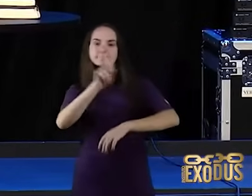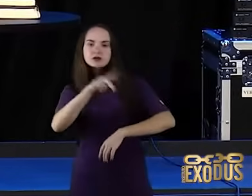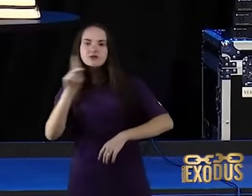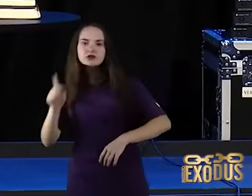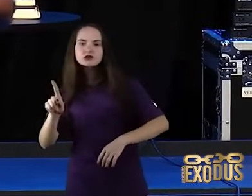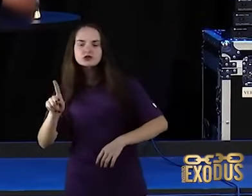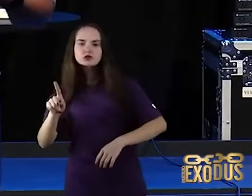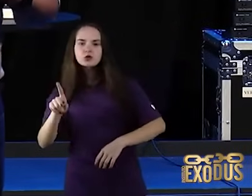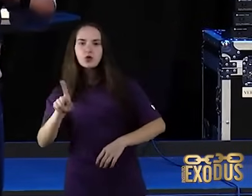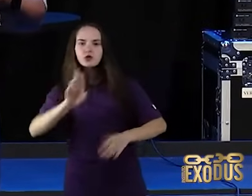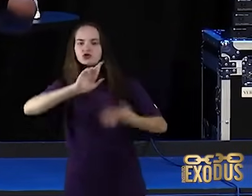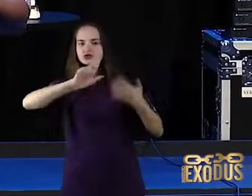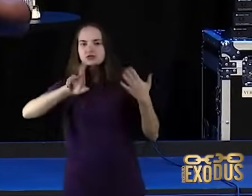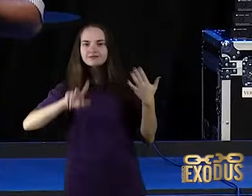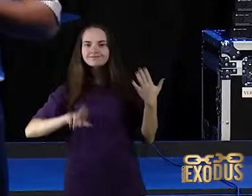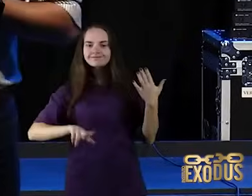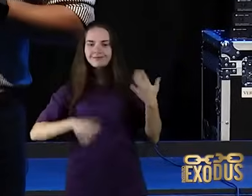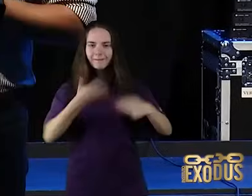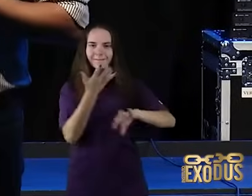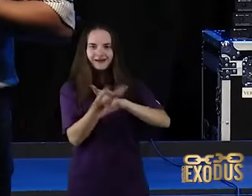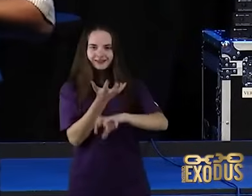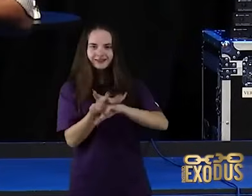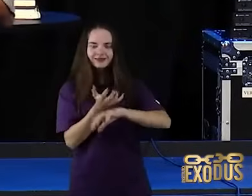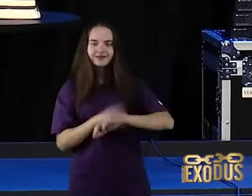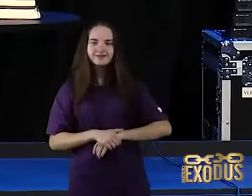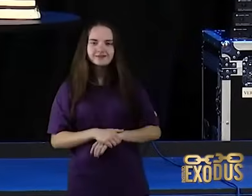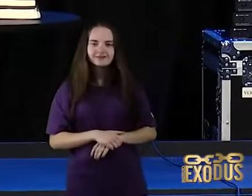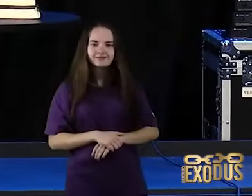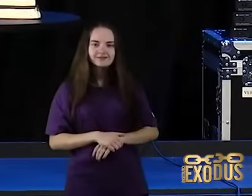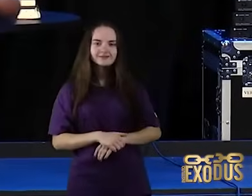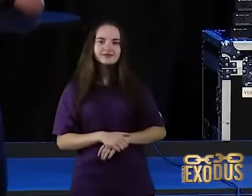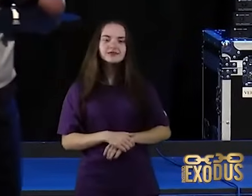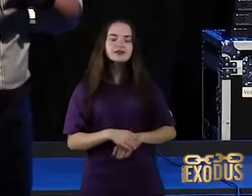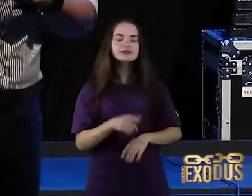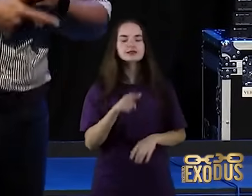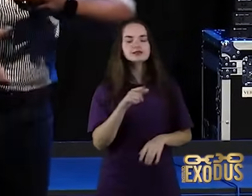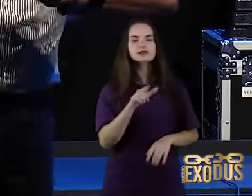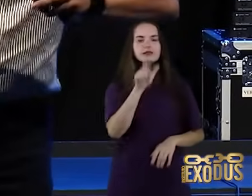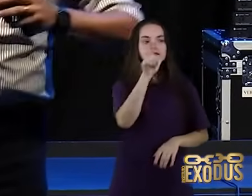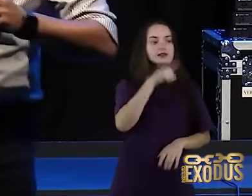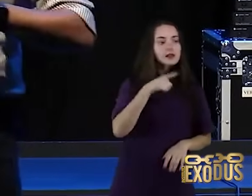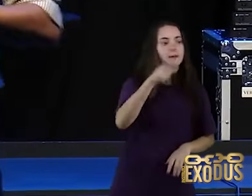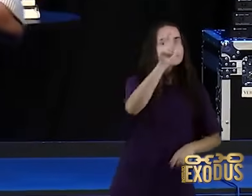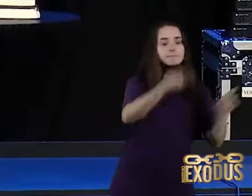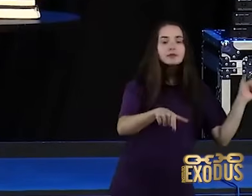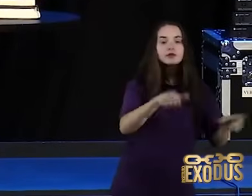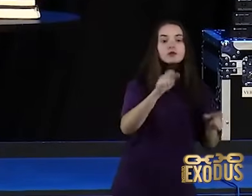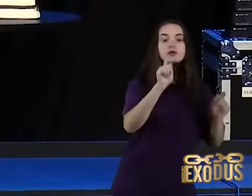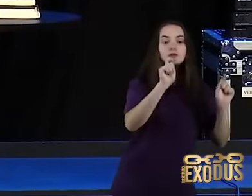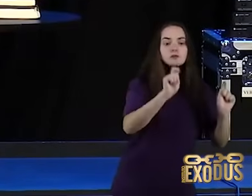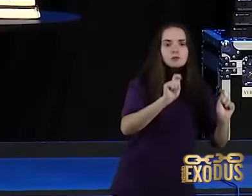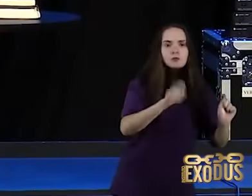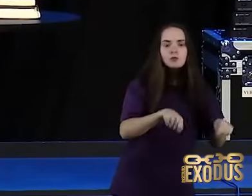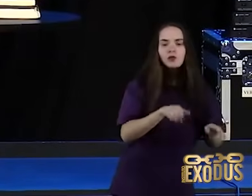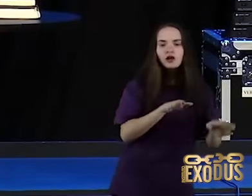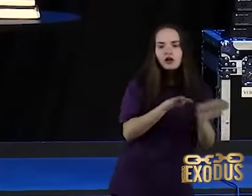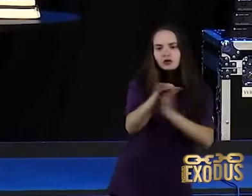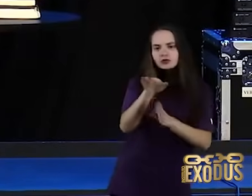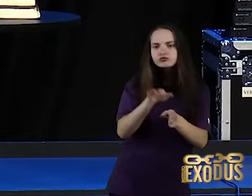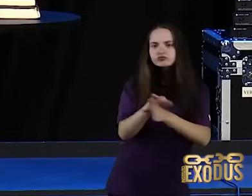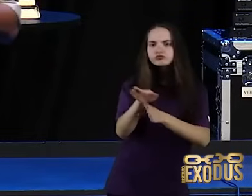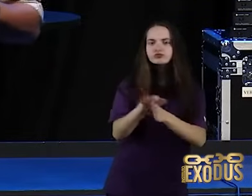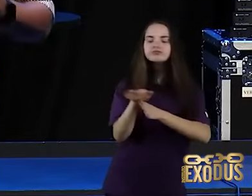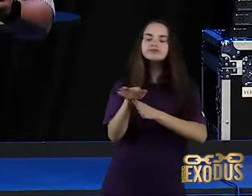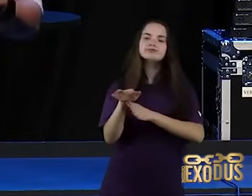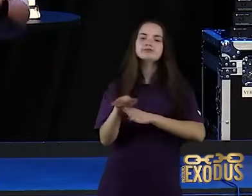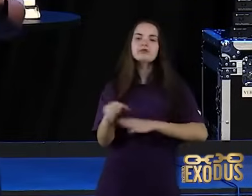Tênis existe aqui alguém que pode que pode motivar que pode aconselhar existe aqui esse alguém é você existe algo